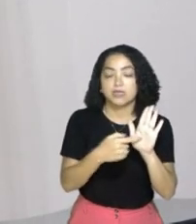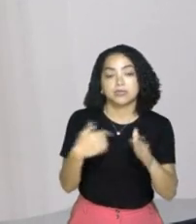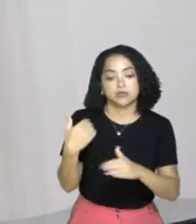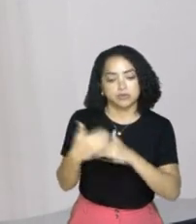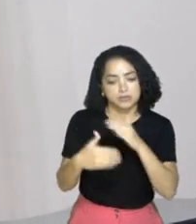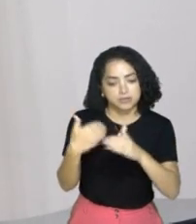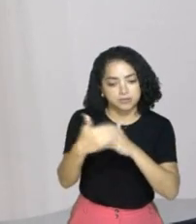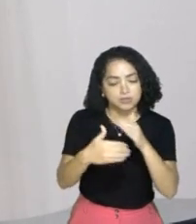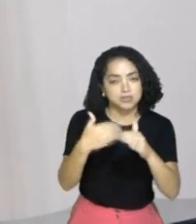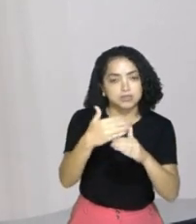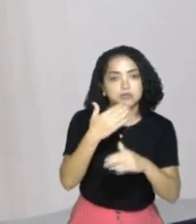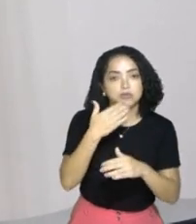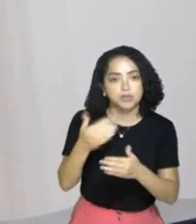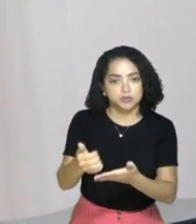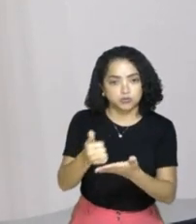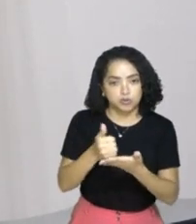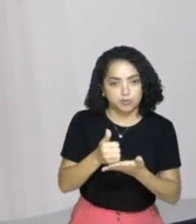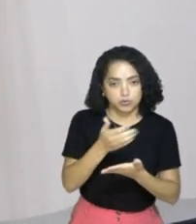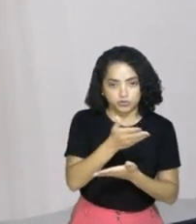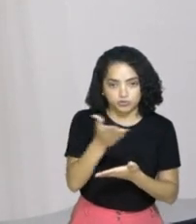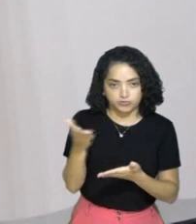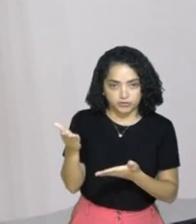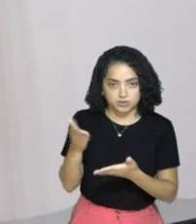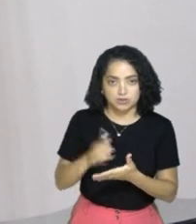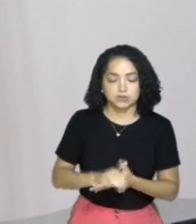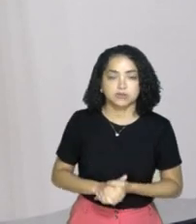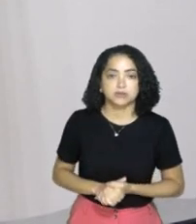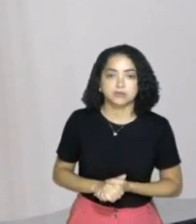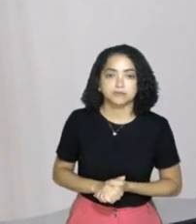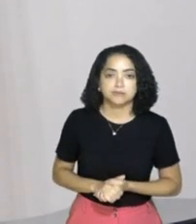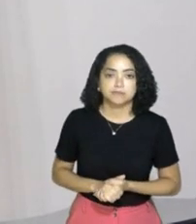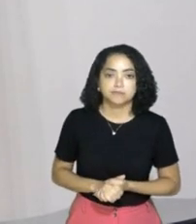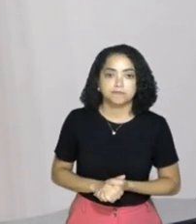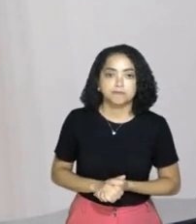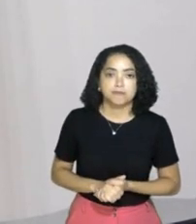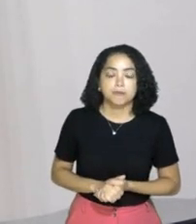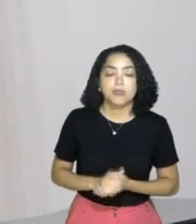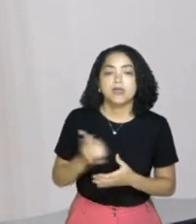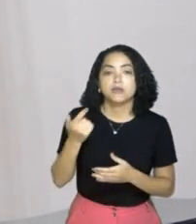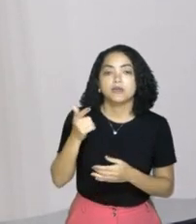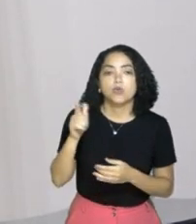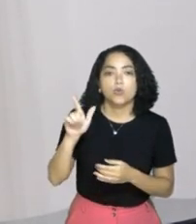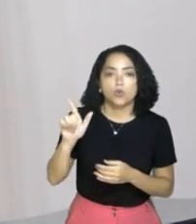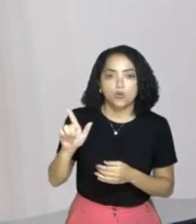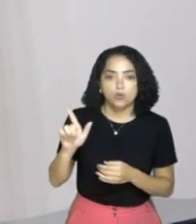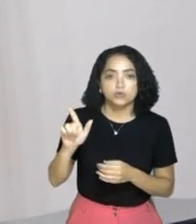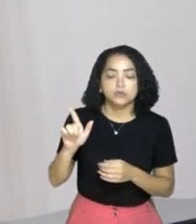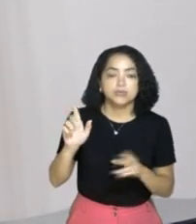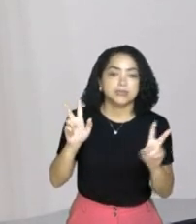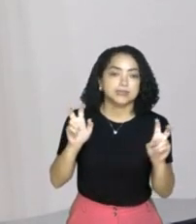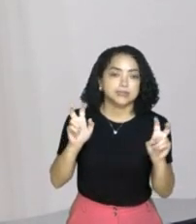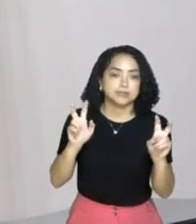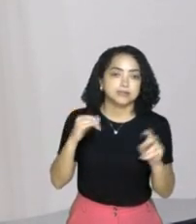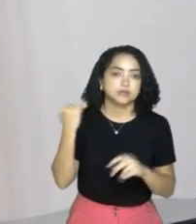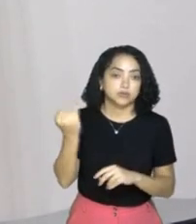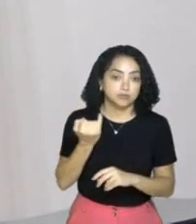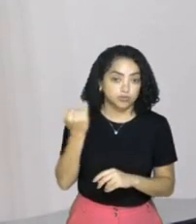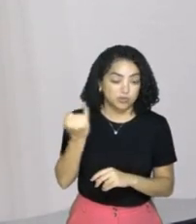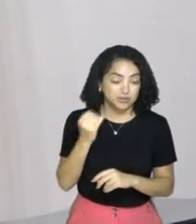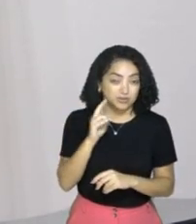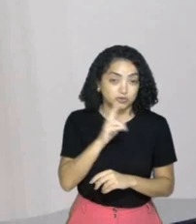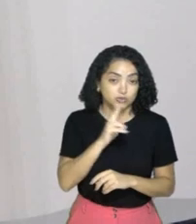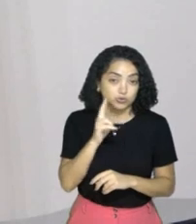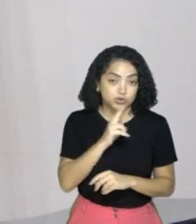dele peço apoio dos Senhores deputados senhoras deputados outra questão importante urgente